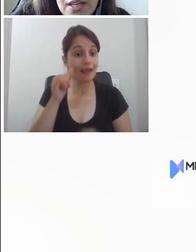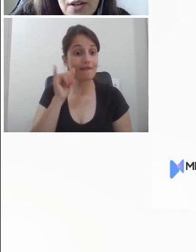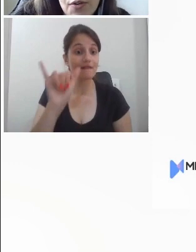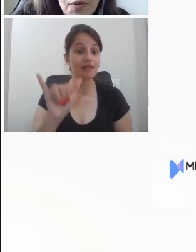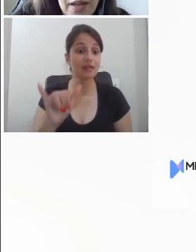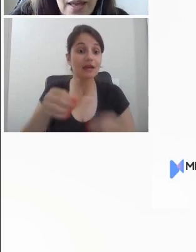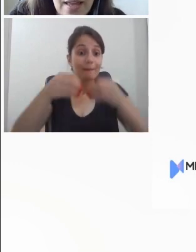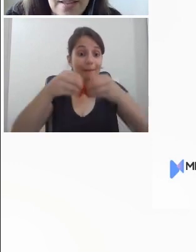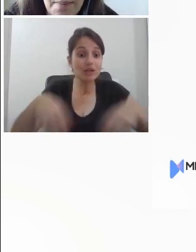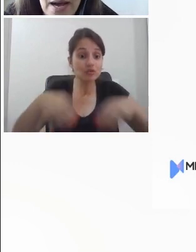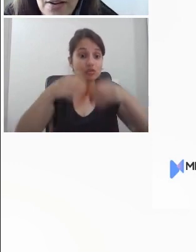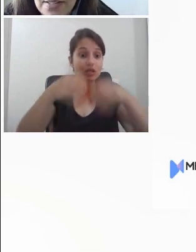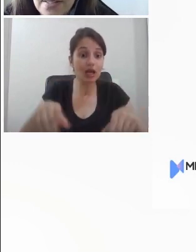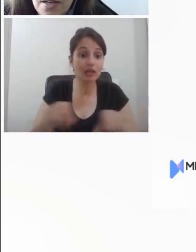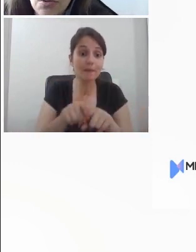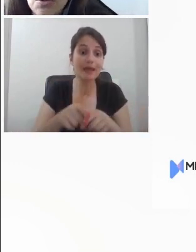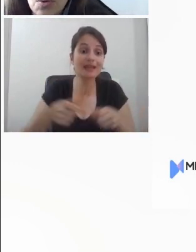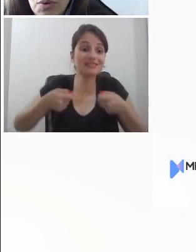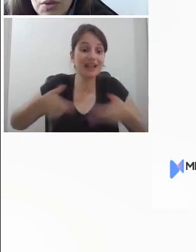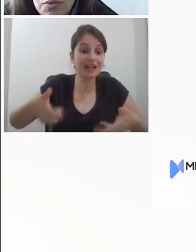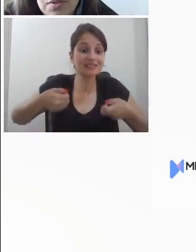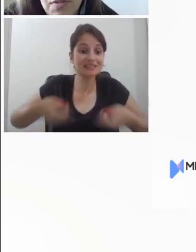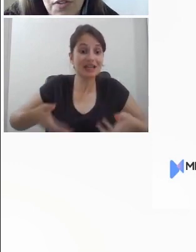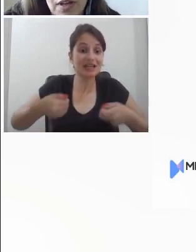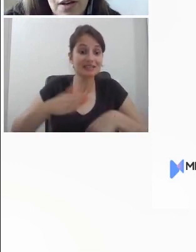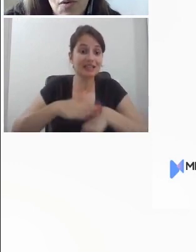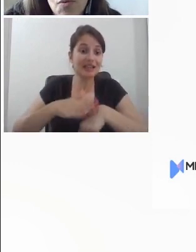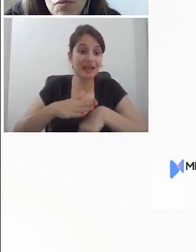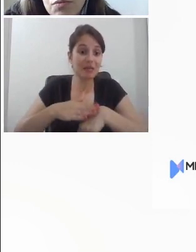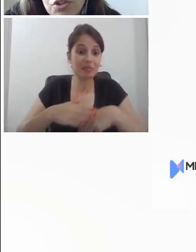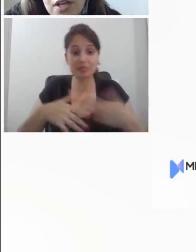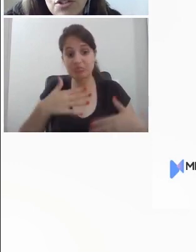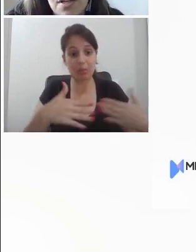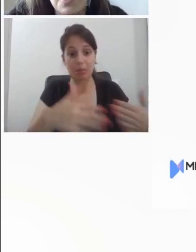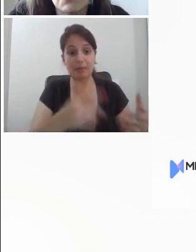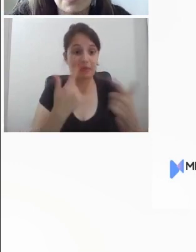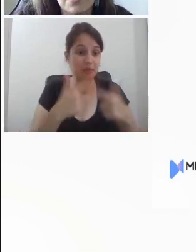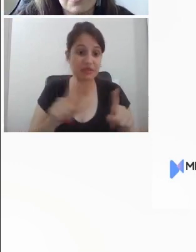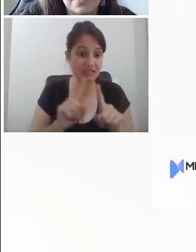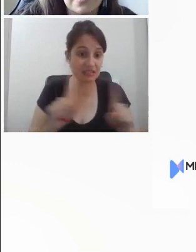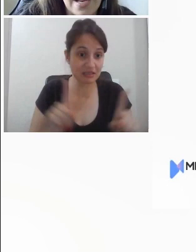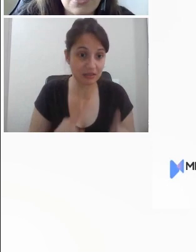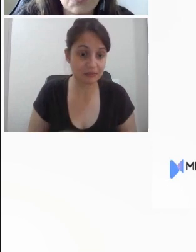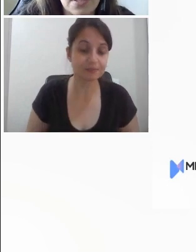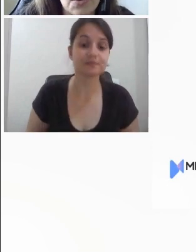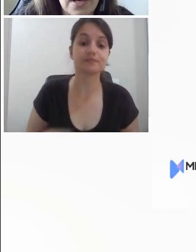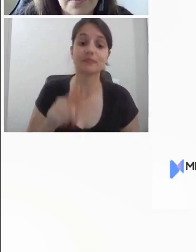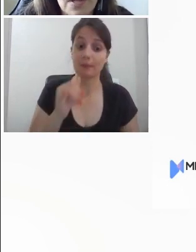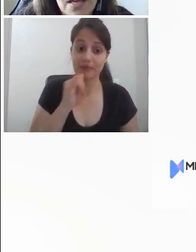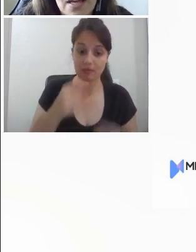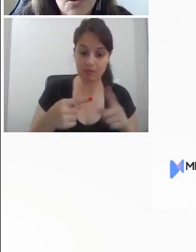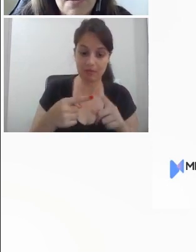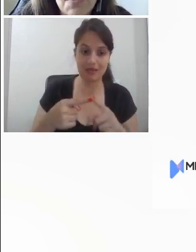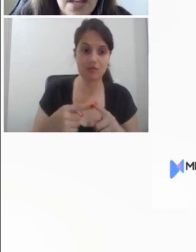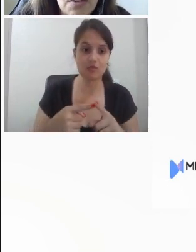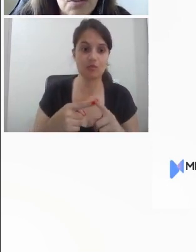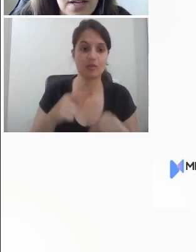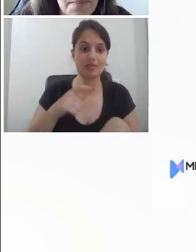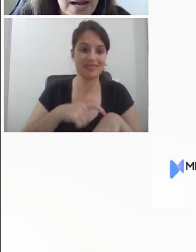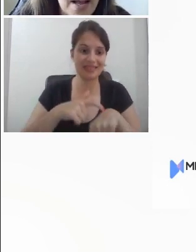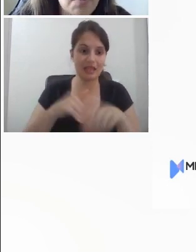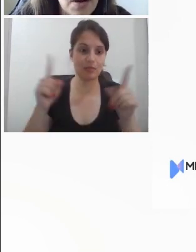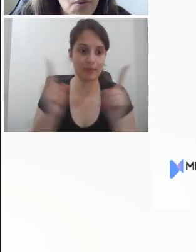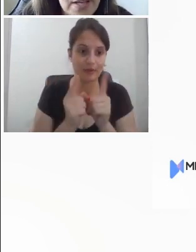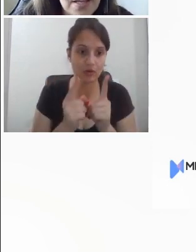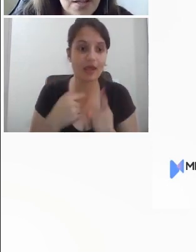a medida que eu eh trabalho em ciclos curtos com um direcionamento na na entrega de valor Eu evito